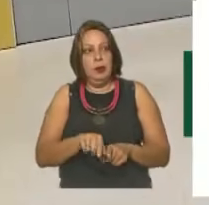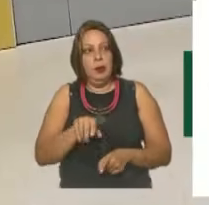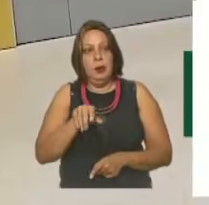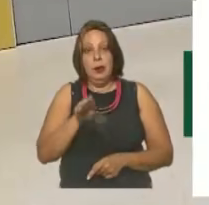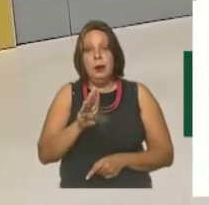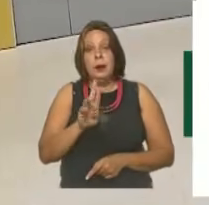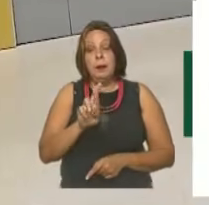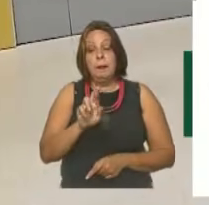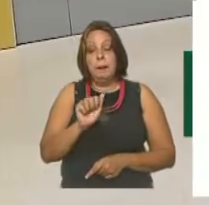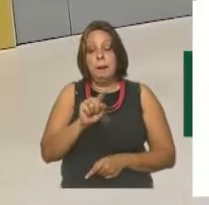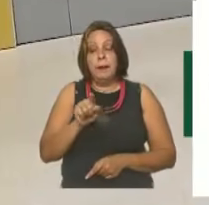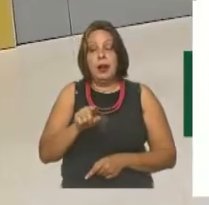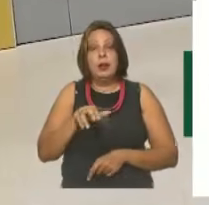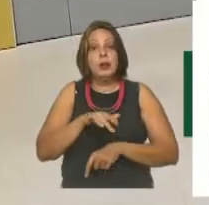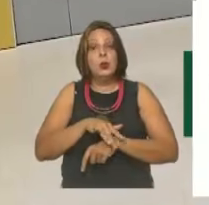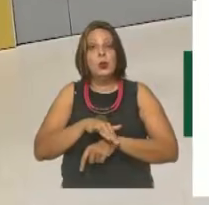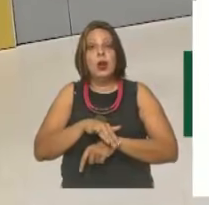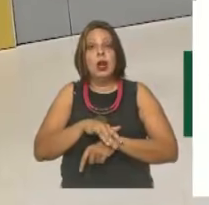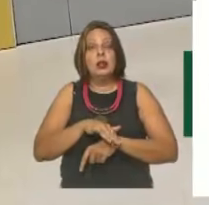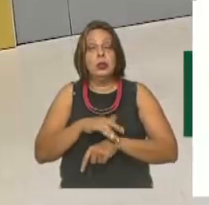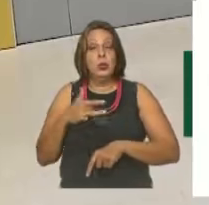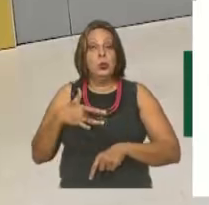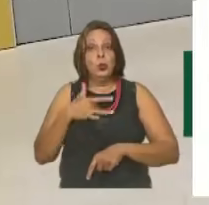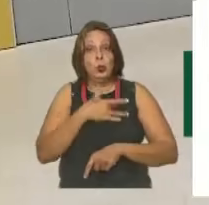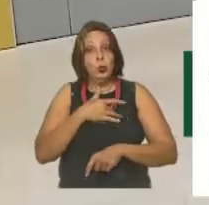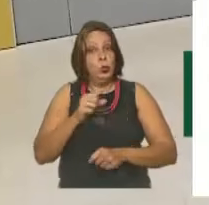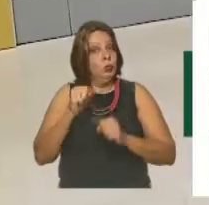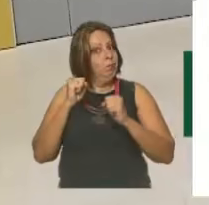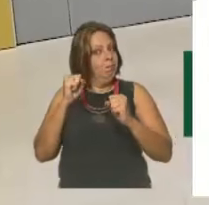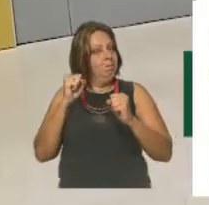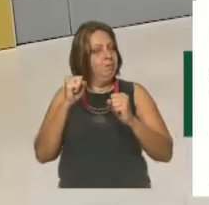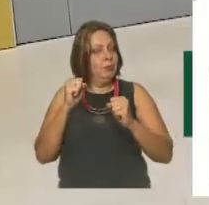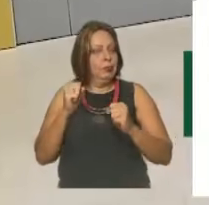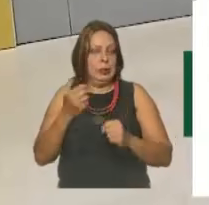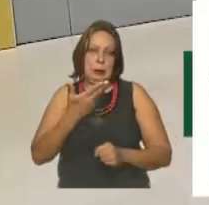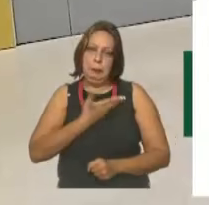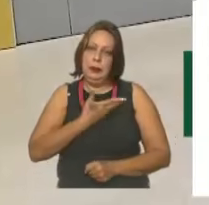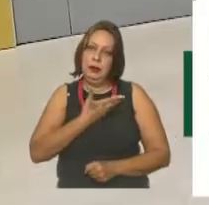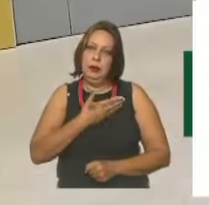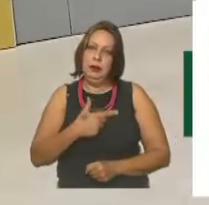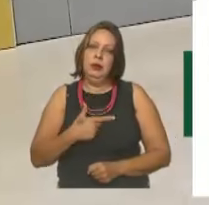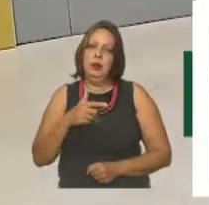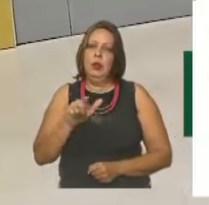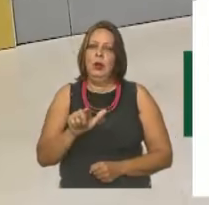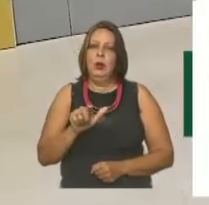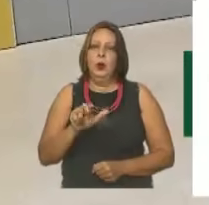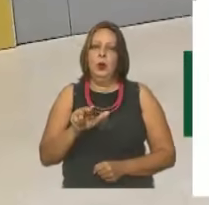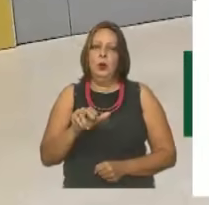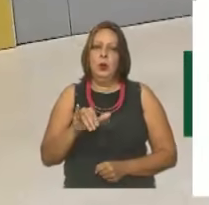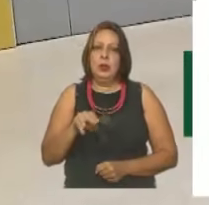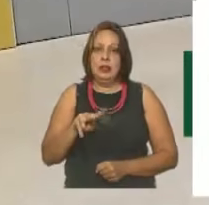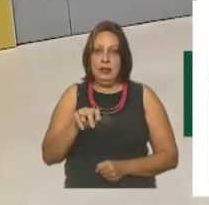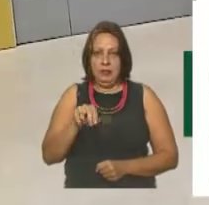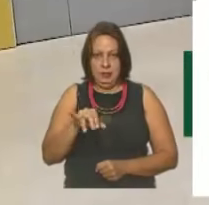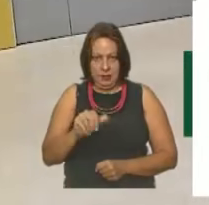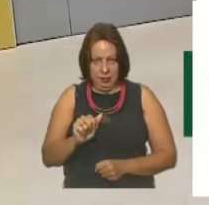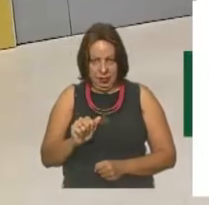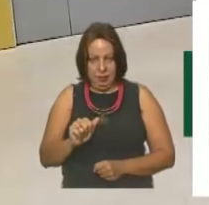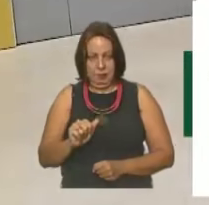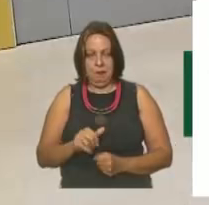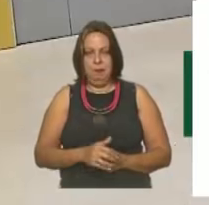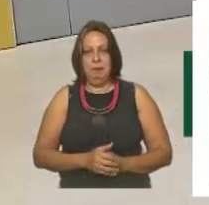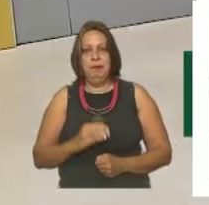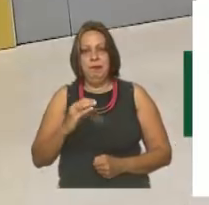recuperando em casa. Força, Braz. Saúde, meu força, amigo. Força, amigo. Ó, Lucivane Andrade dando um bom dia aqui.